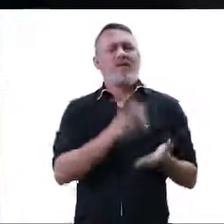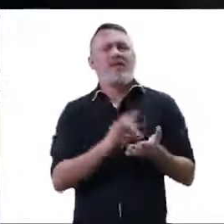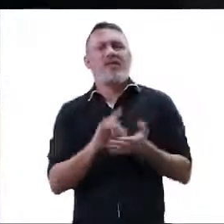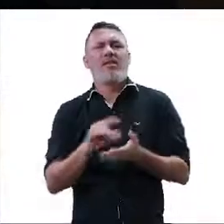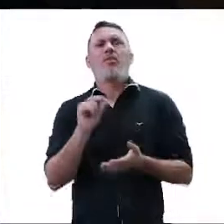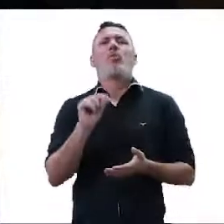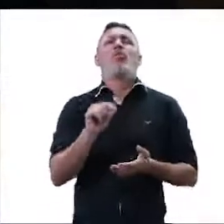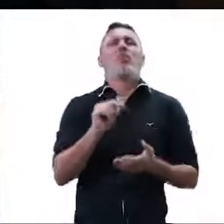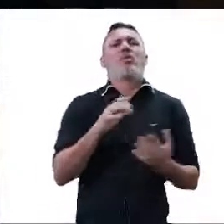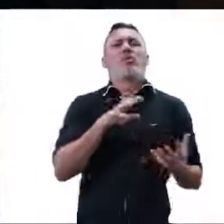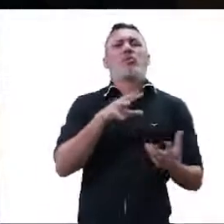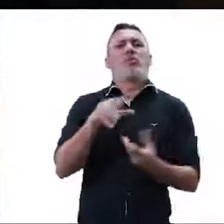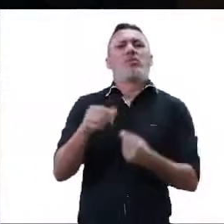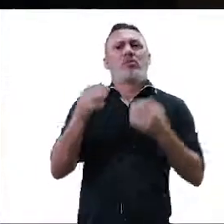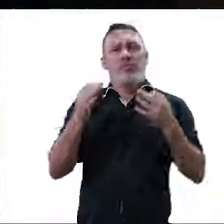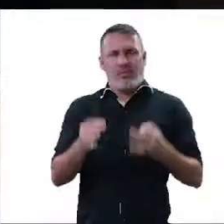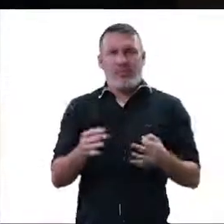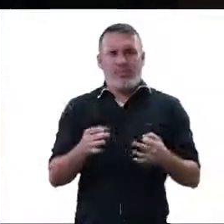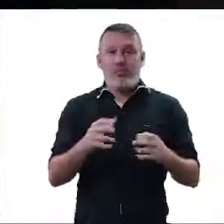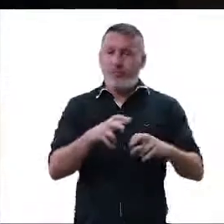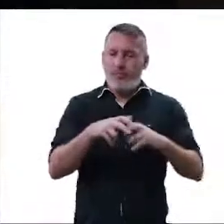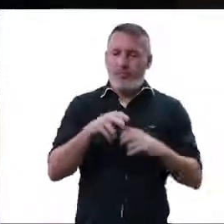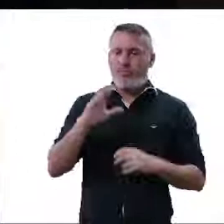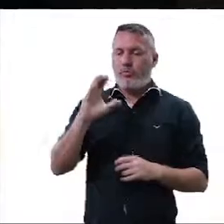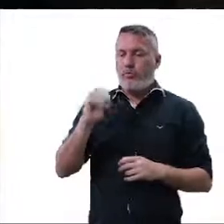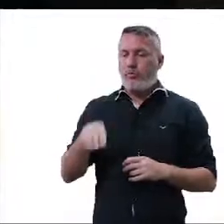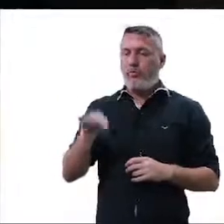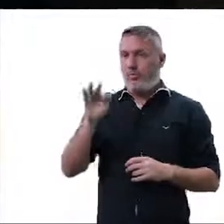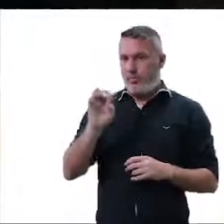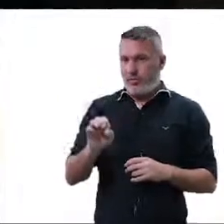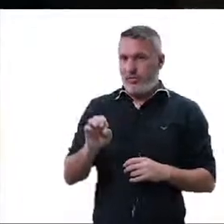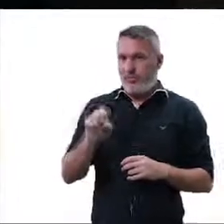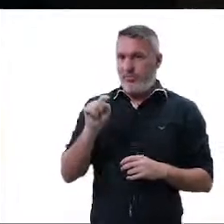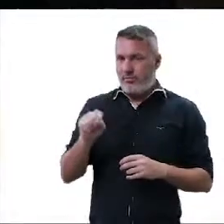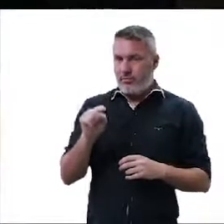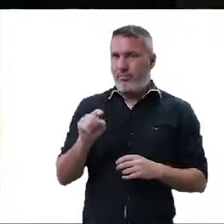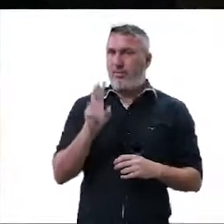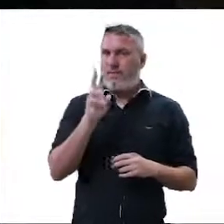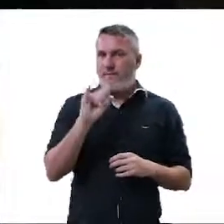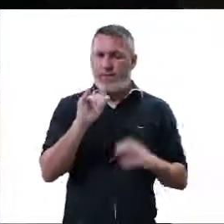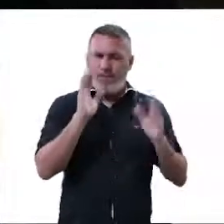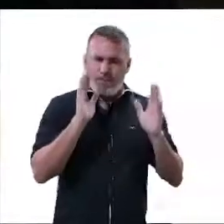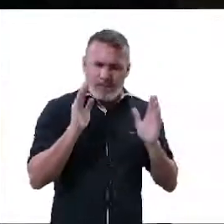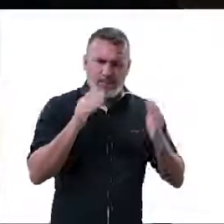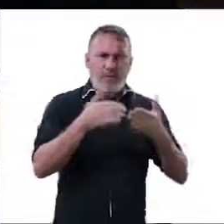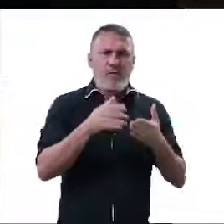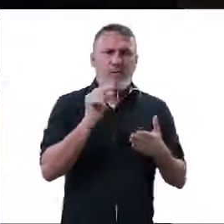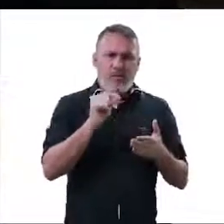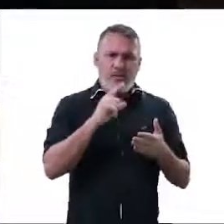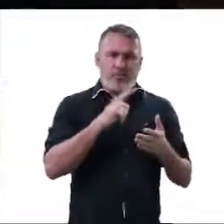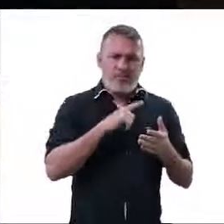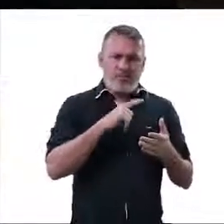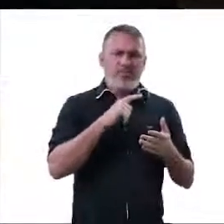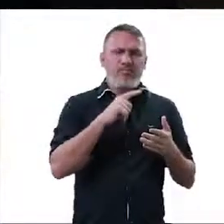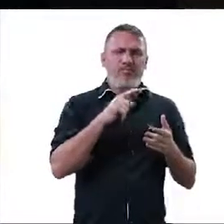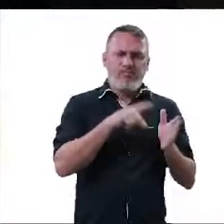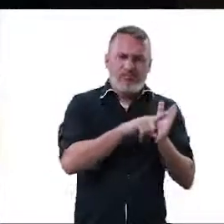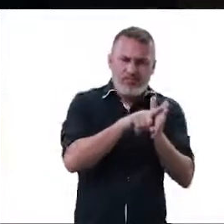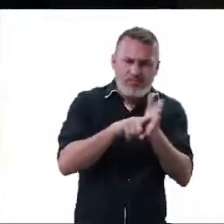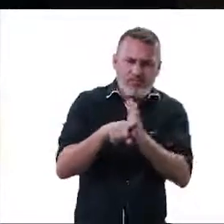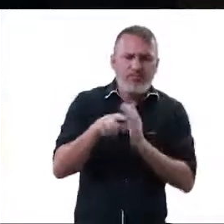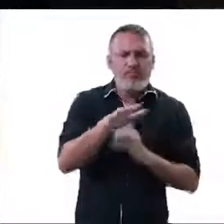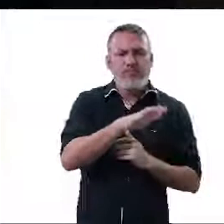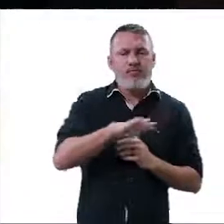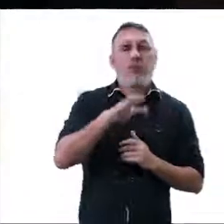que realidade é essa? Então, o Comte ele vai trabalhar, vai desenvolver toda uma área